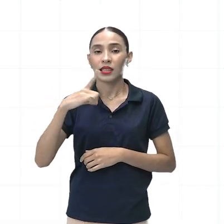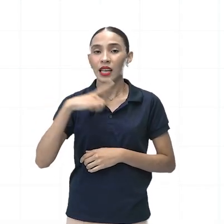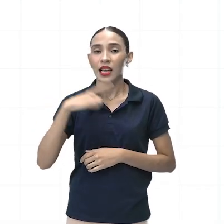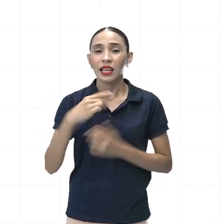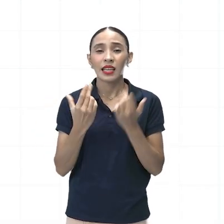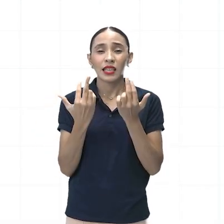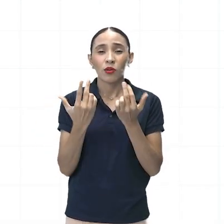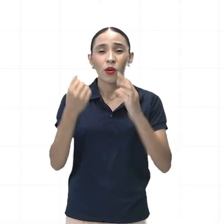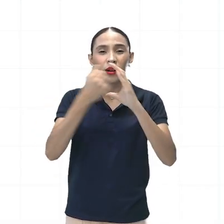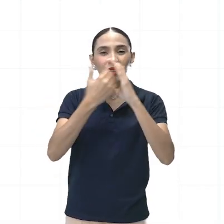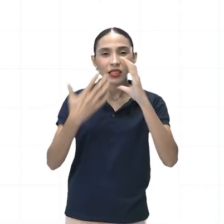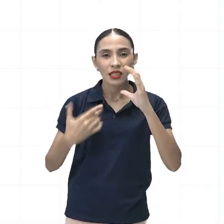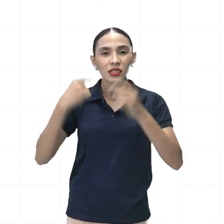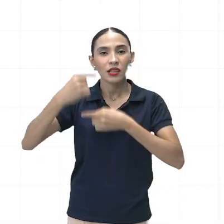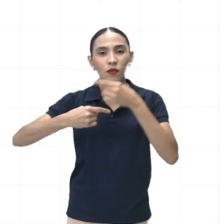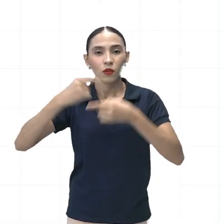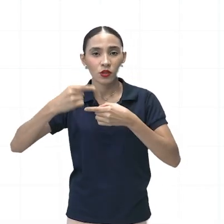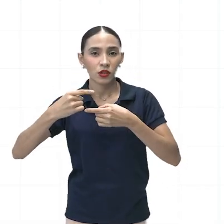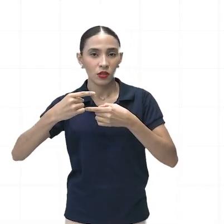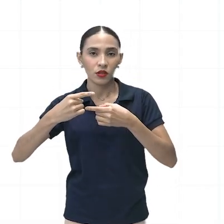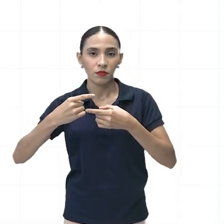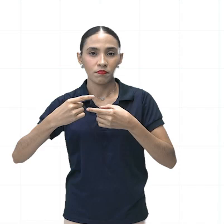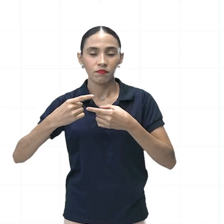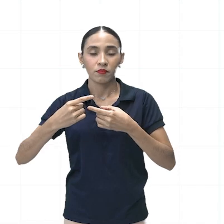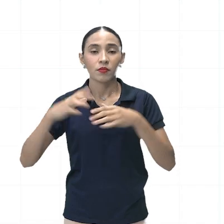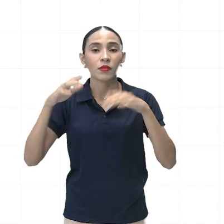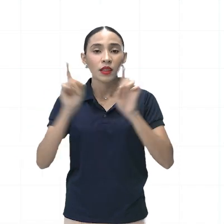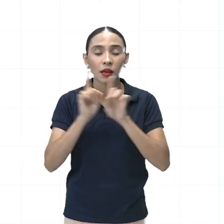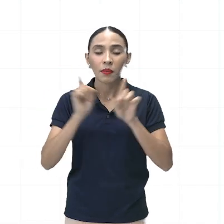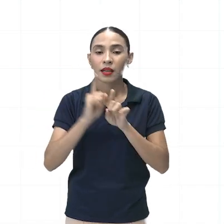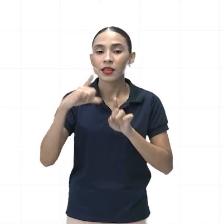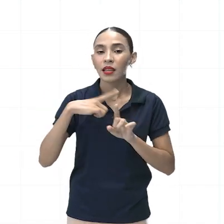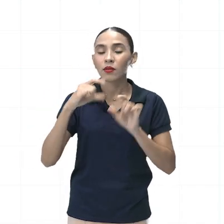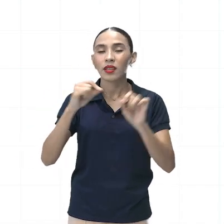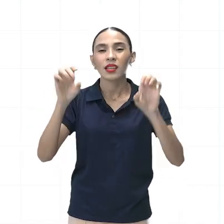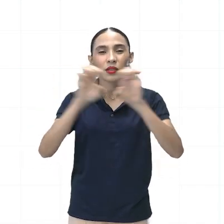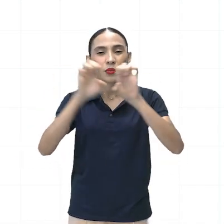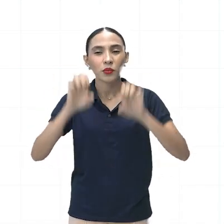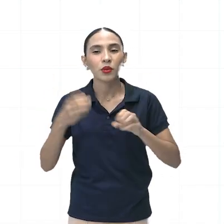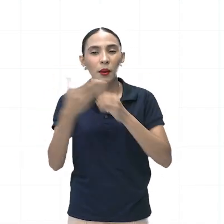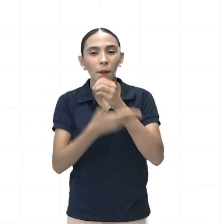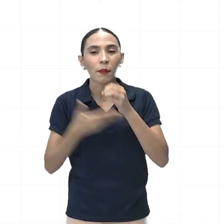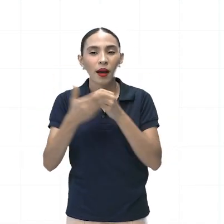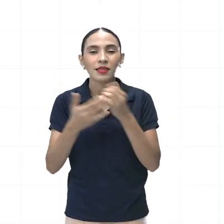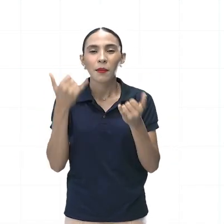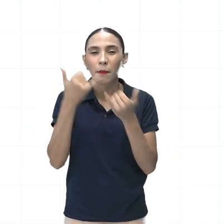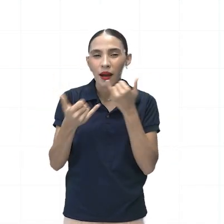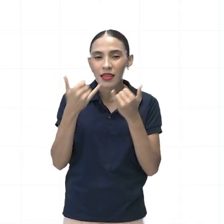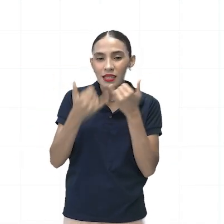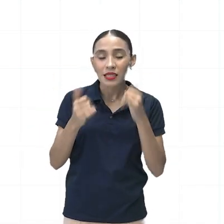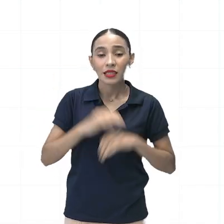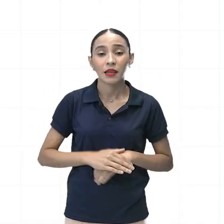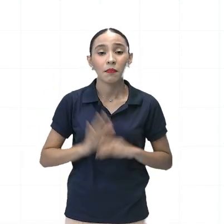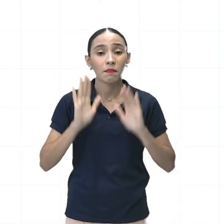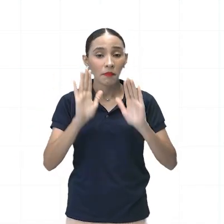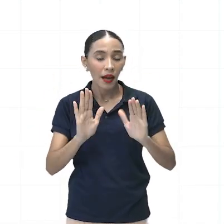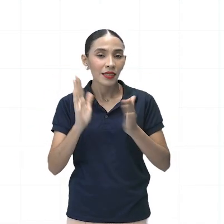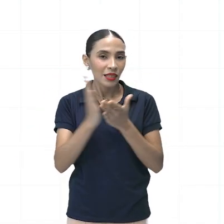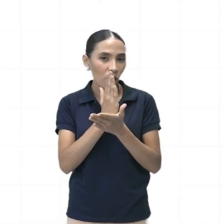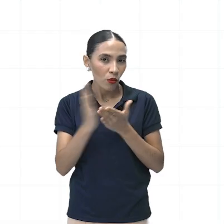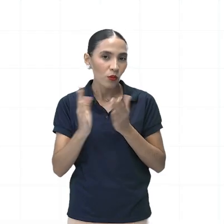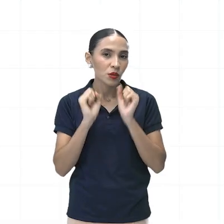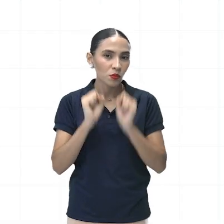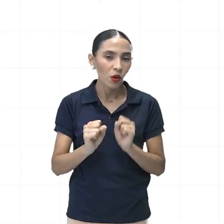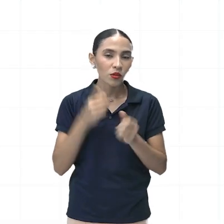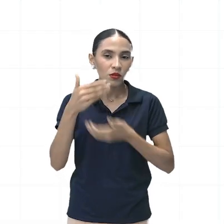ou seja, o mesmo ancestral é comum. E também possuem ali estruturas básicas semelhantes, embora algumas